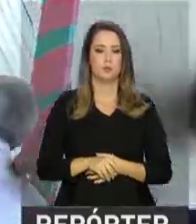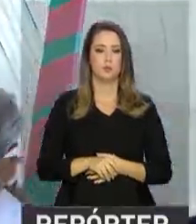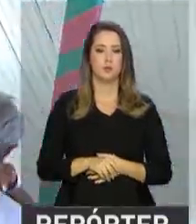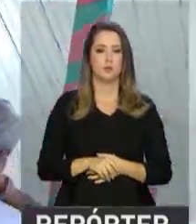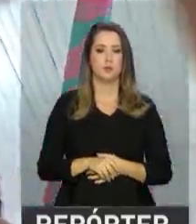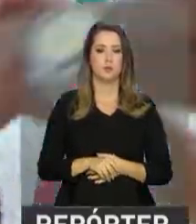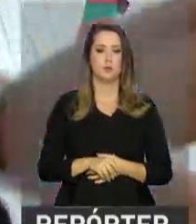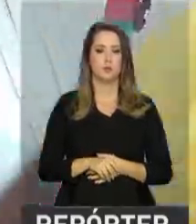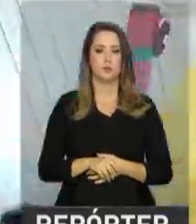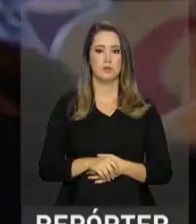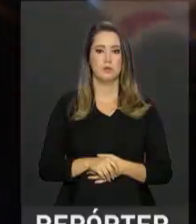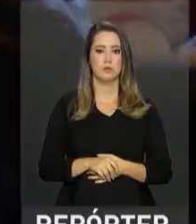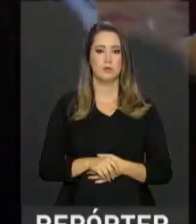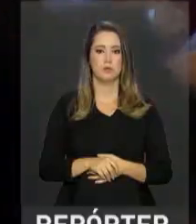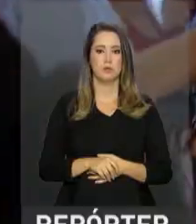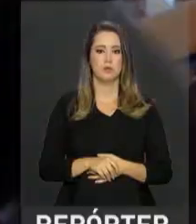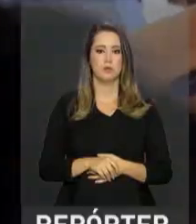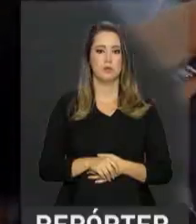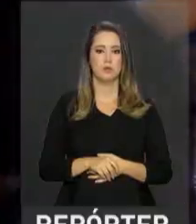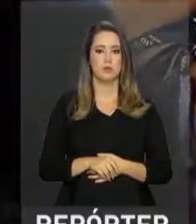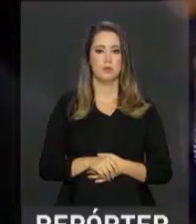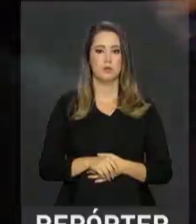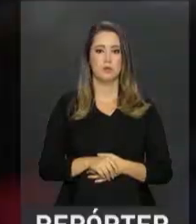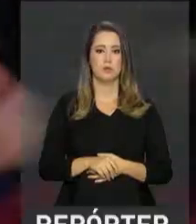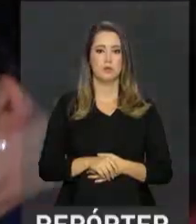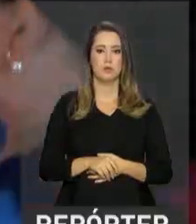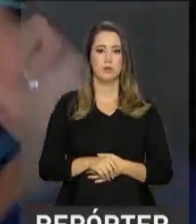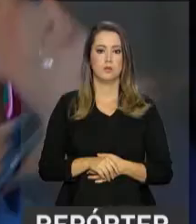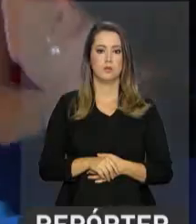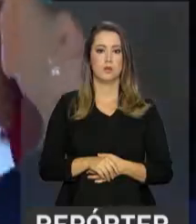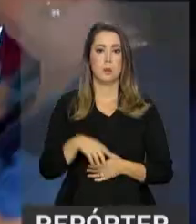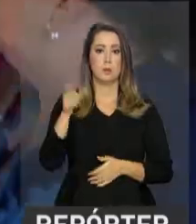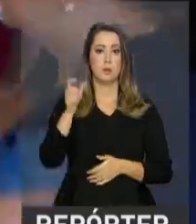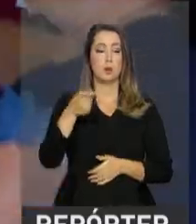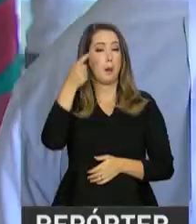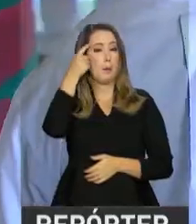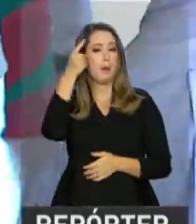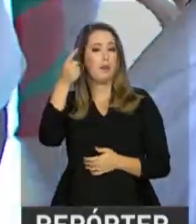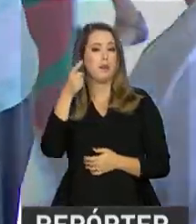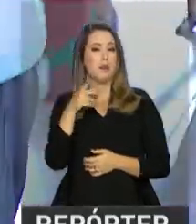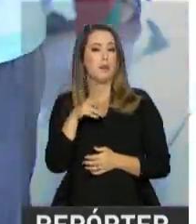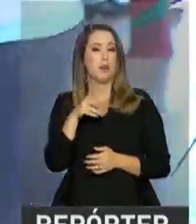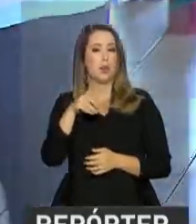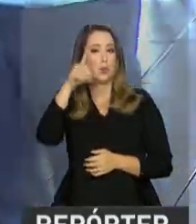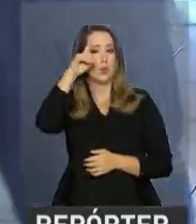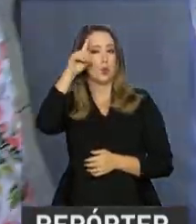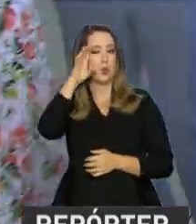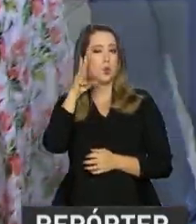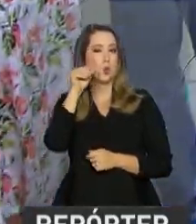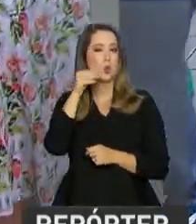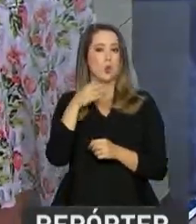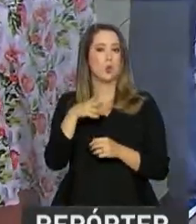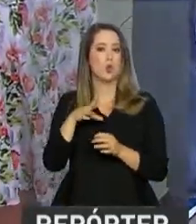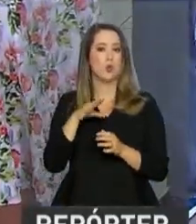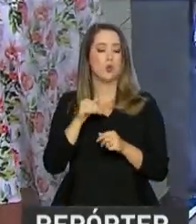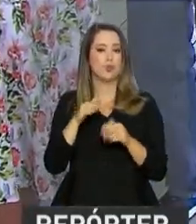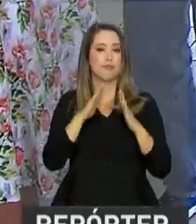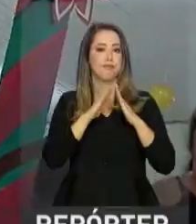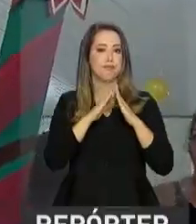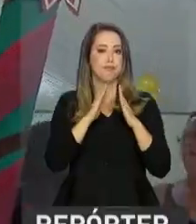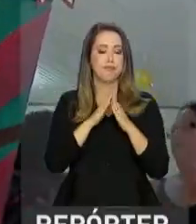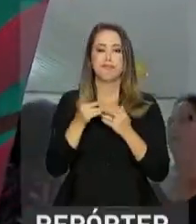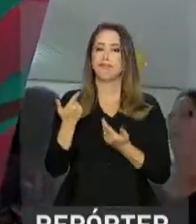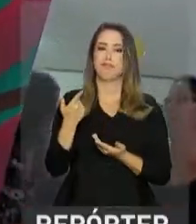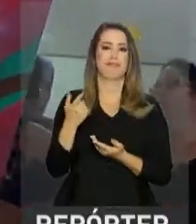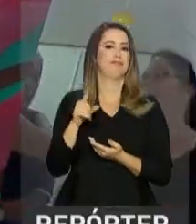Eita, que o morro tá apertado, hein, viu, seu menino? E para quem pensa que eles passam os dias em casa, está enganado. Essa população